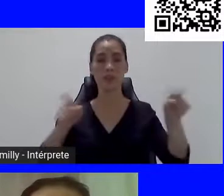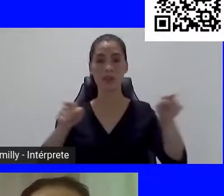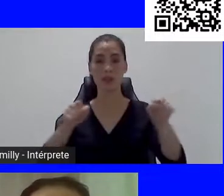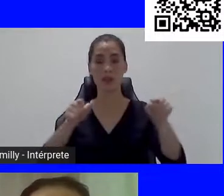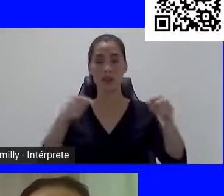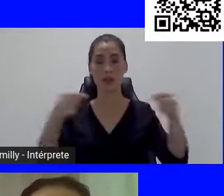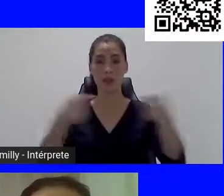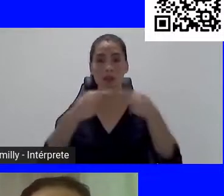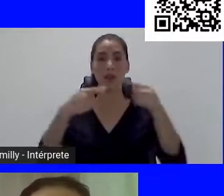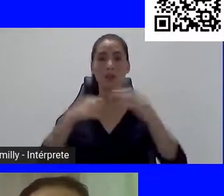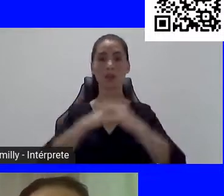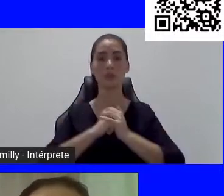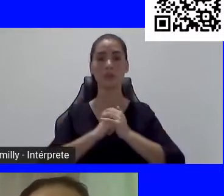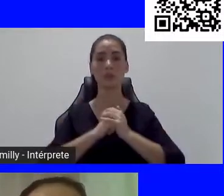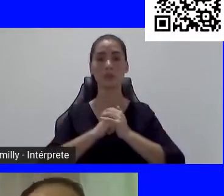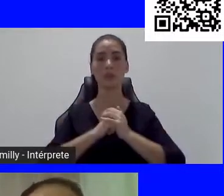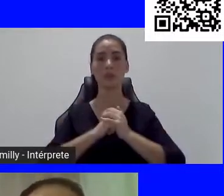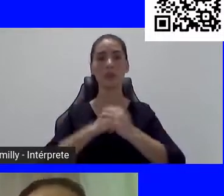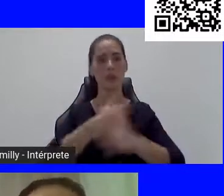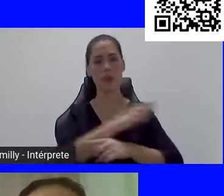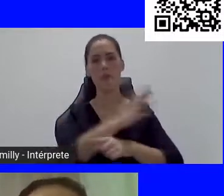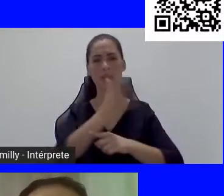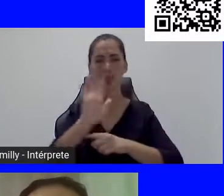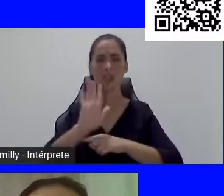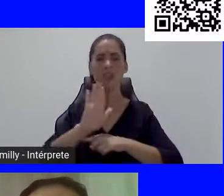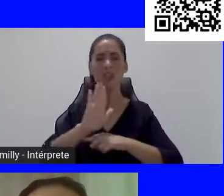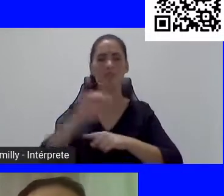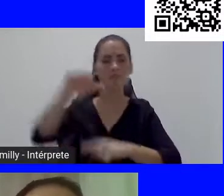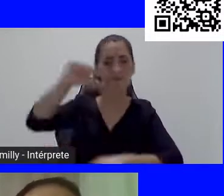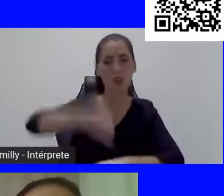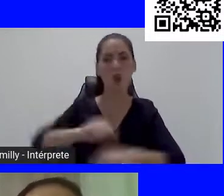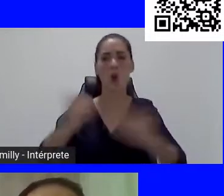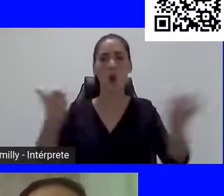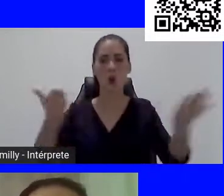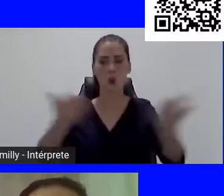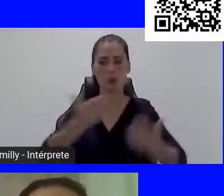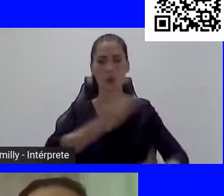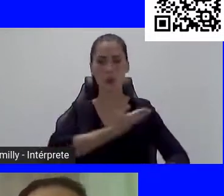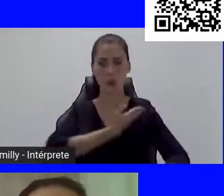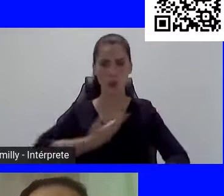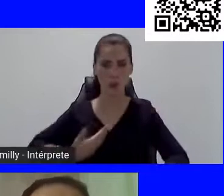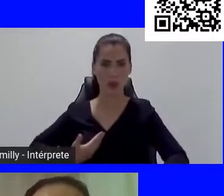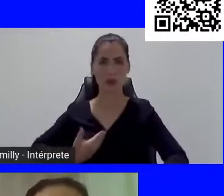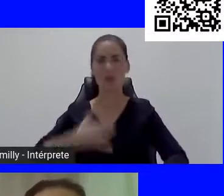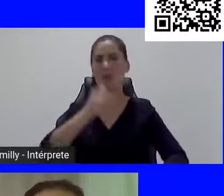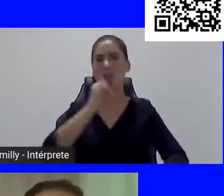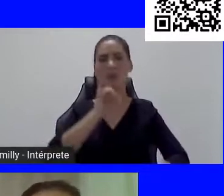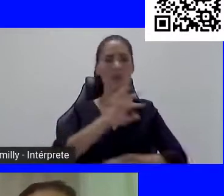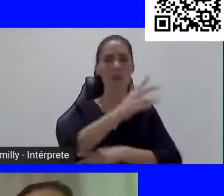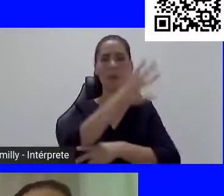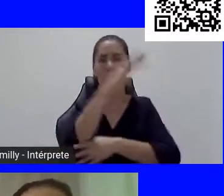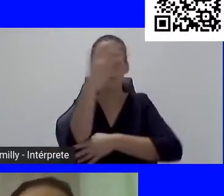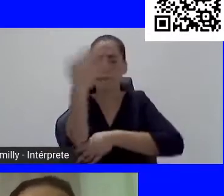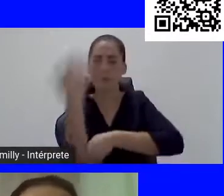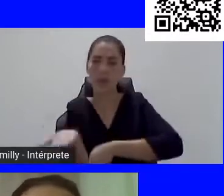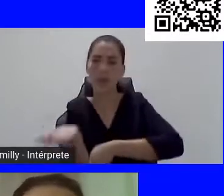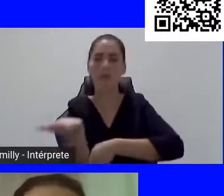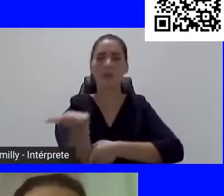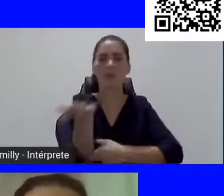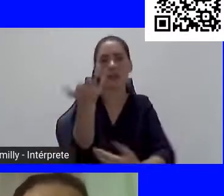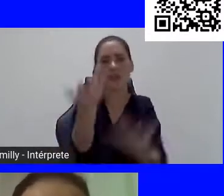né, na atual gestão, né? Crescimento de desmatamento, de queimadas. Enfim,